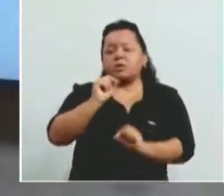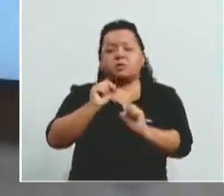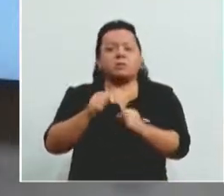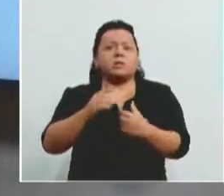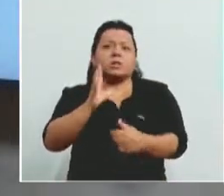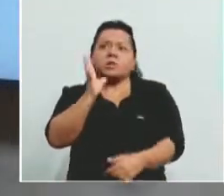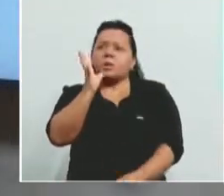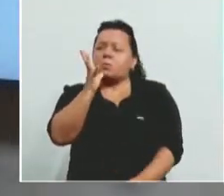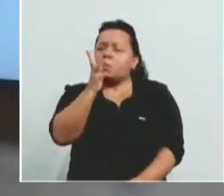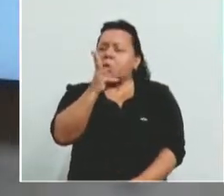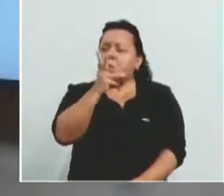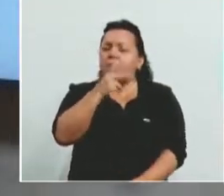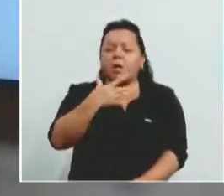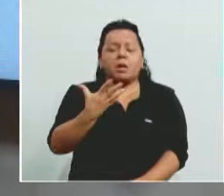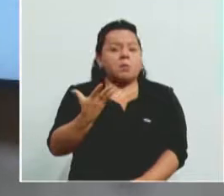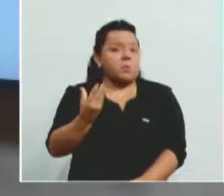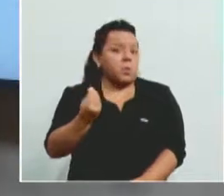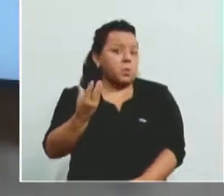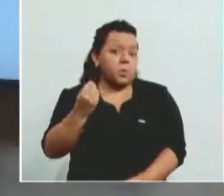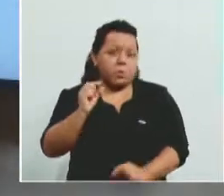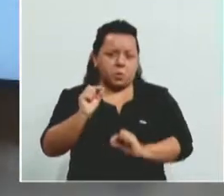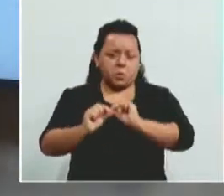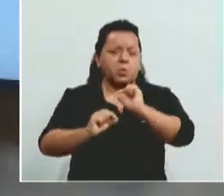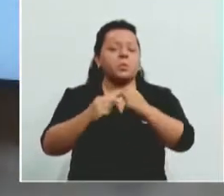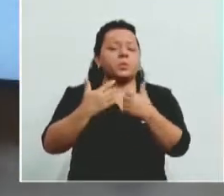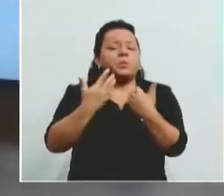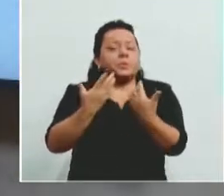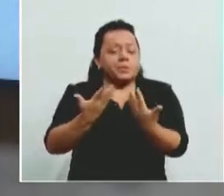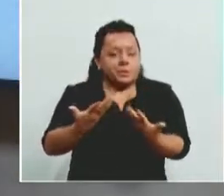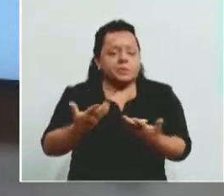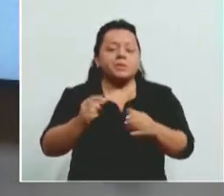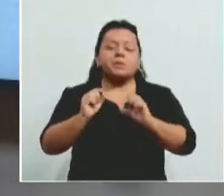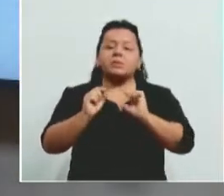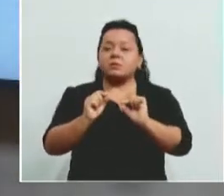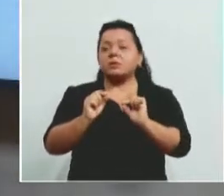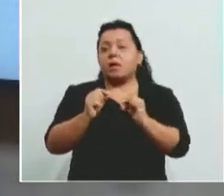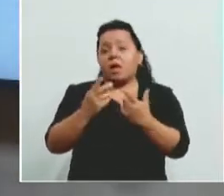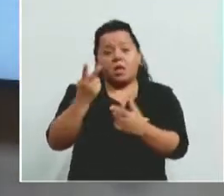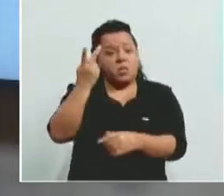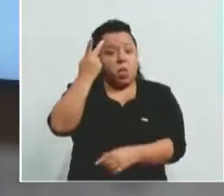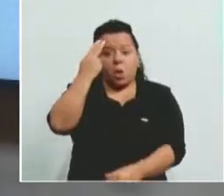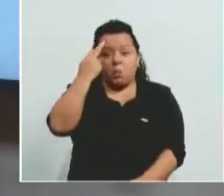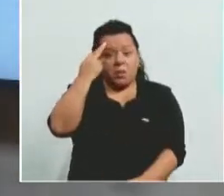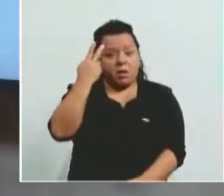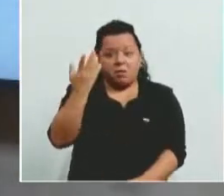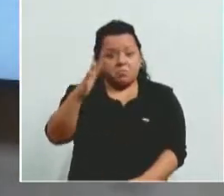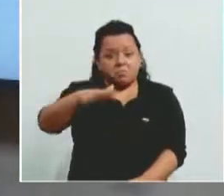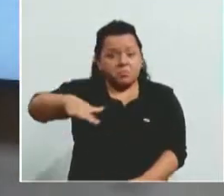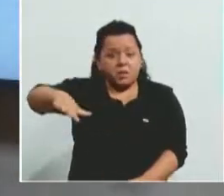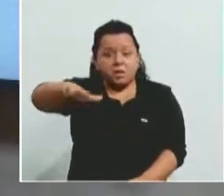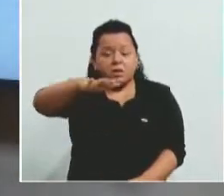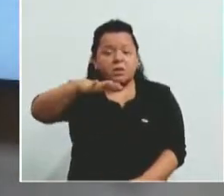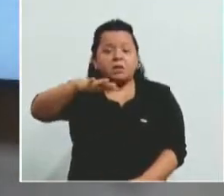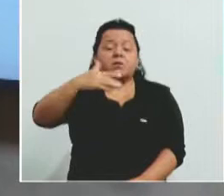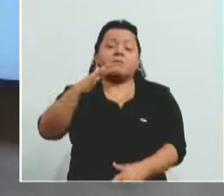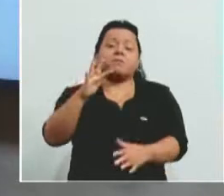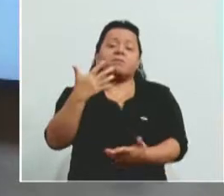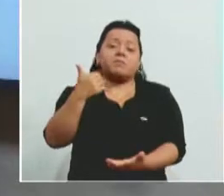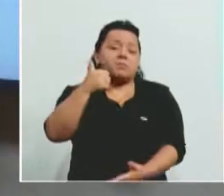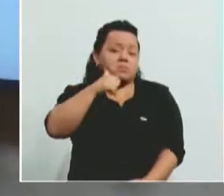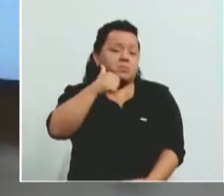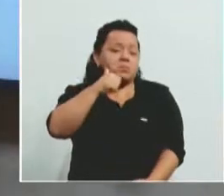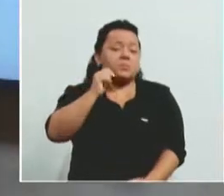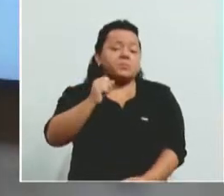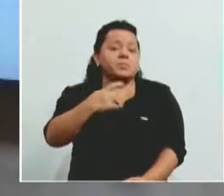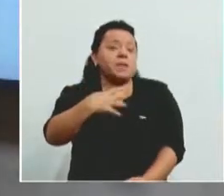abundante, e isso é considerado normal no meio feminino. Então, assim, então é oligossintomática.